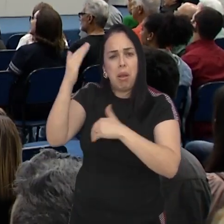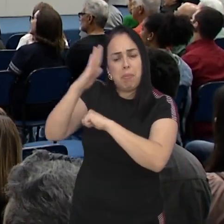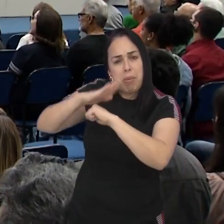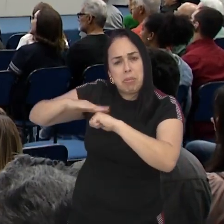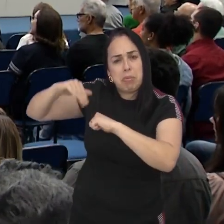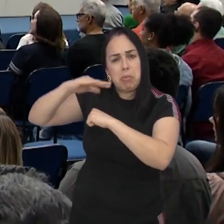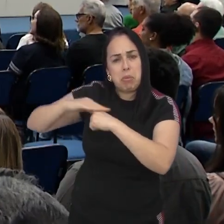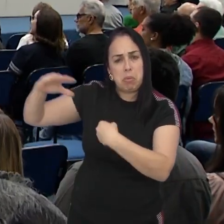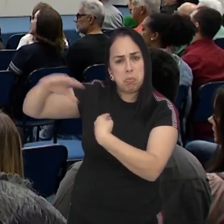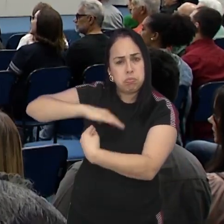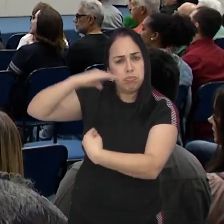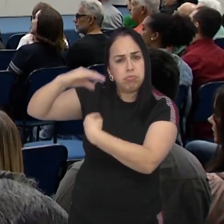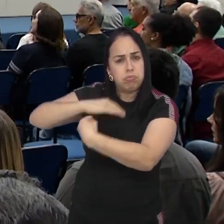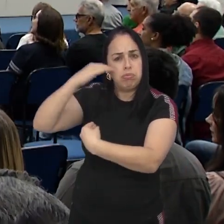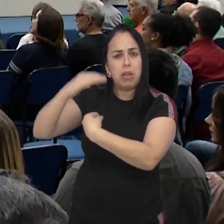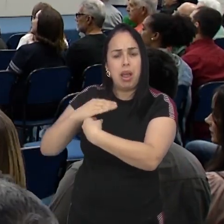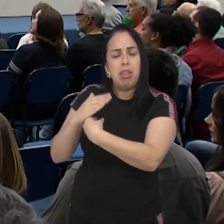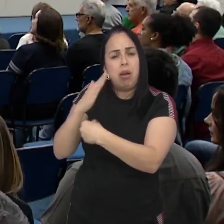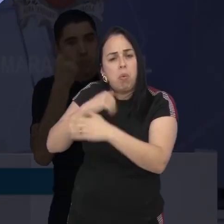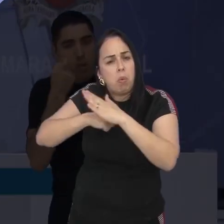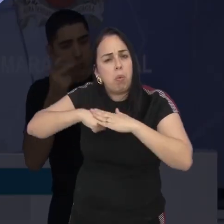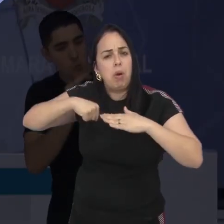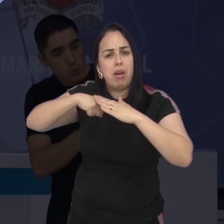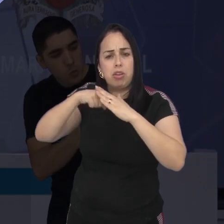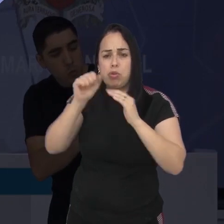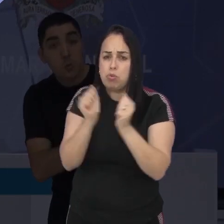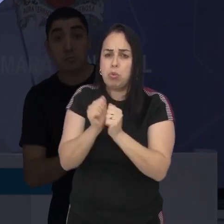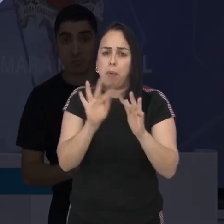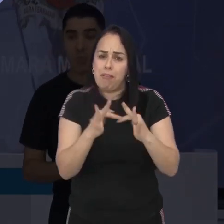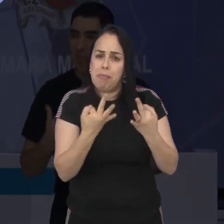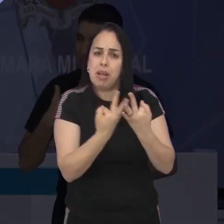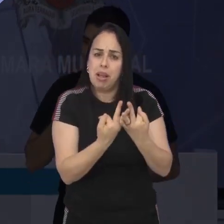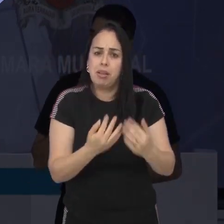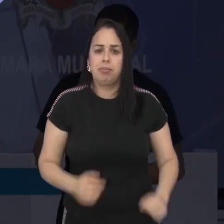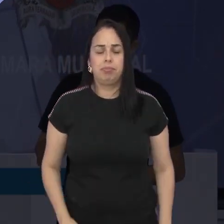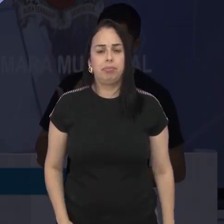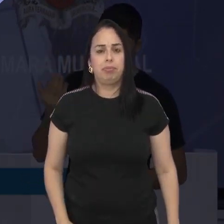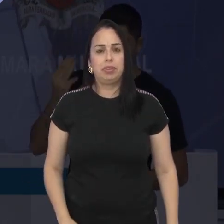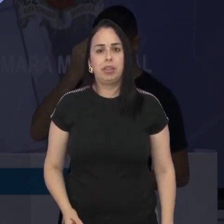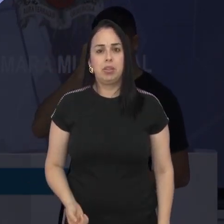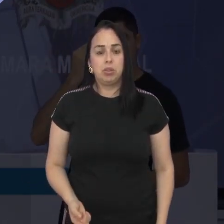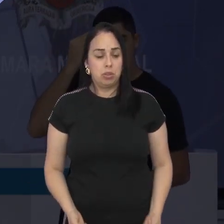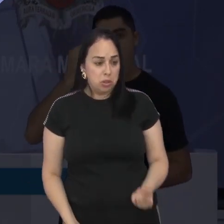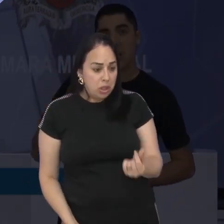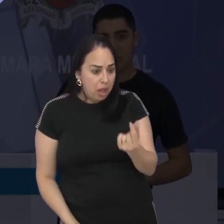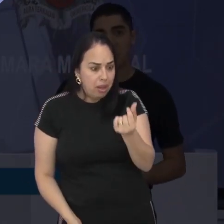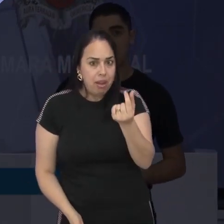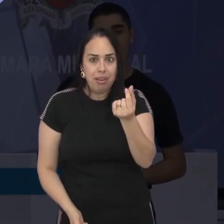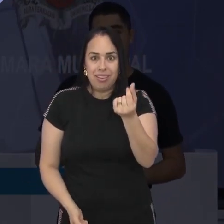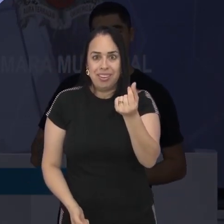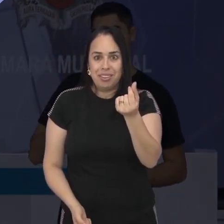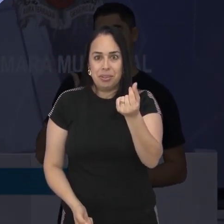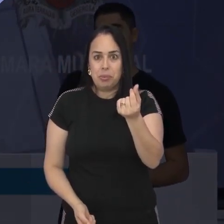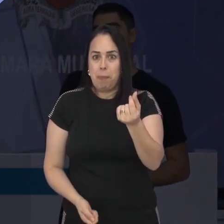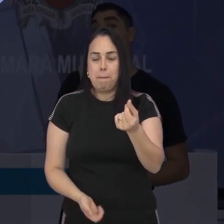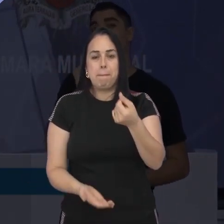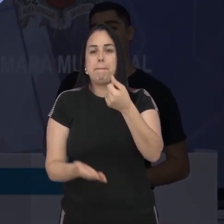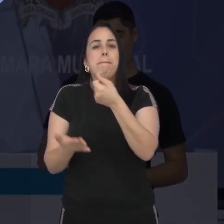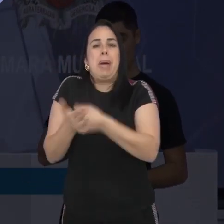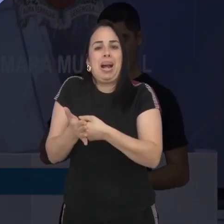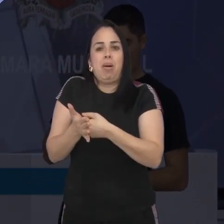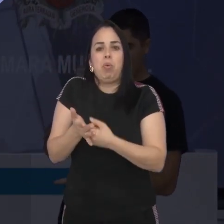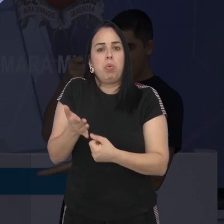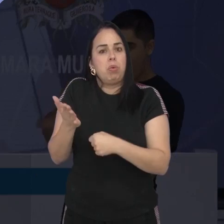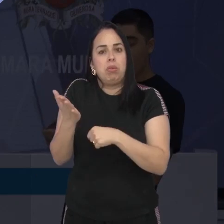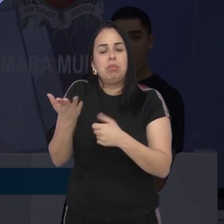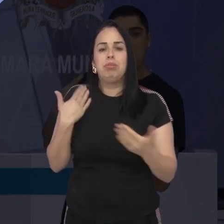o carinho e cuidado que o homenageado teve com ele e com a família. Não tem dinheiro no mundo que pague o carinho que